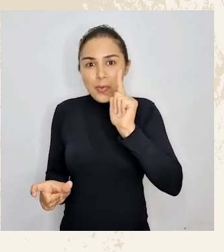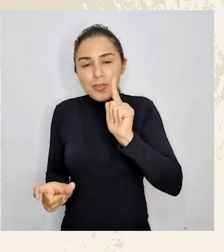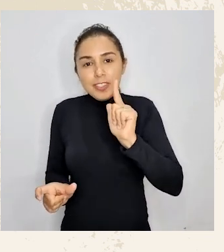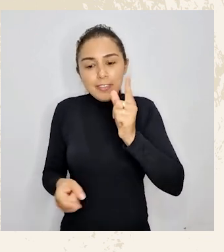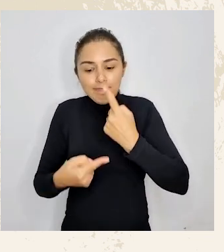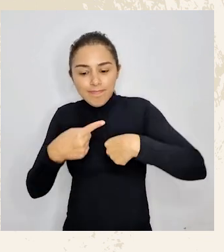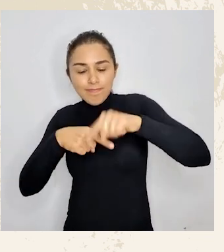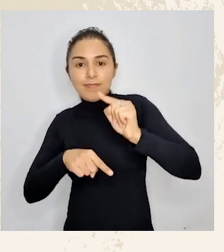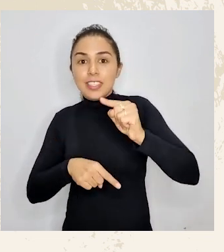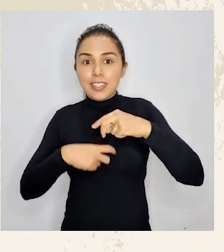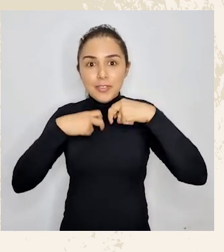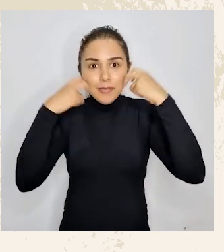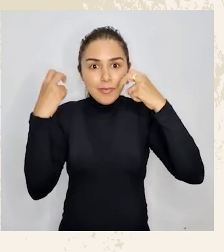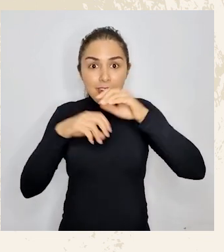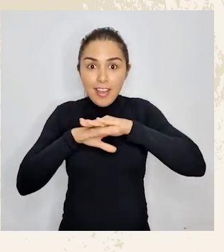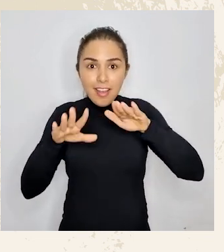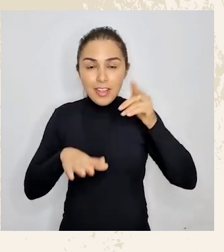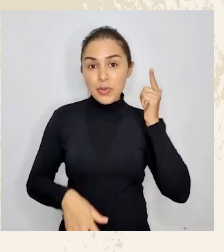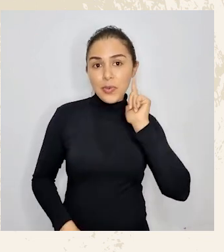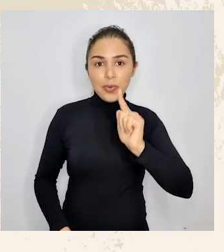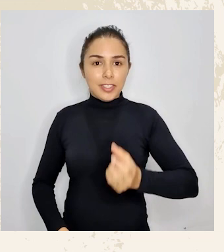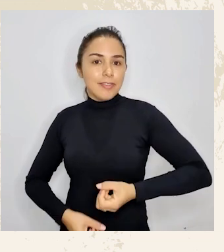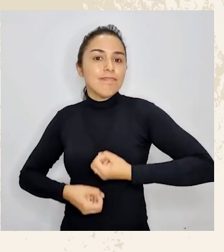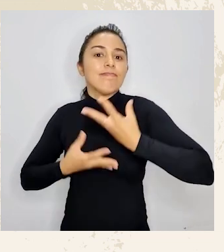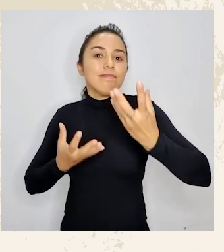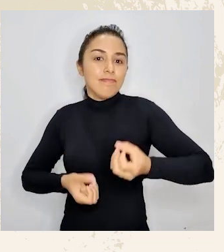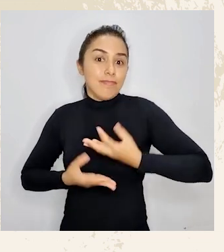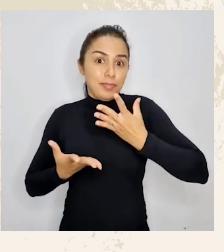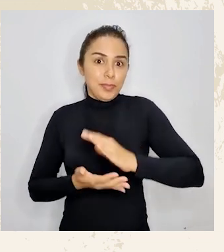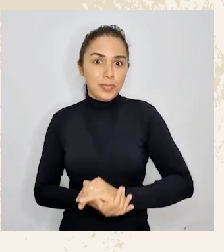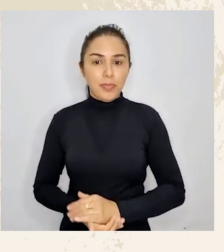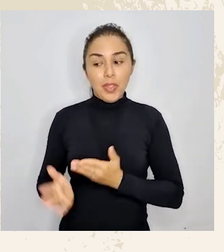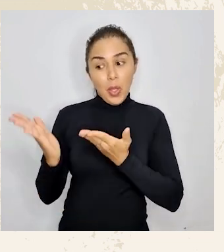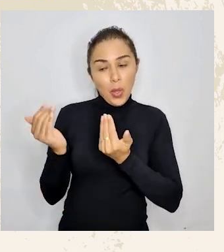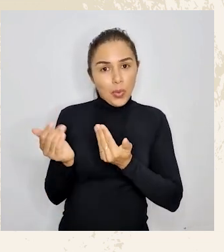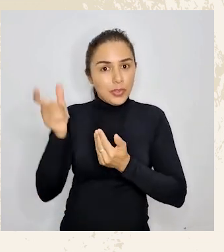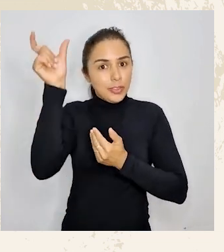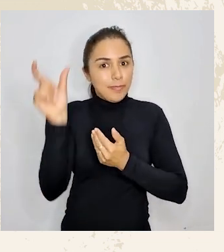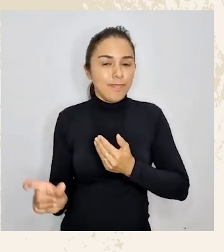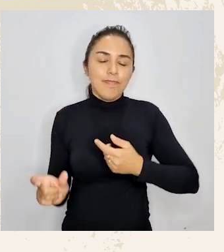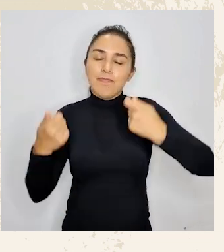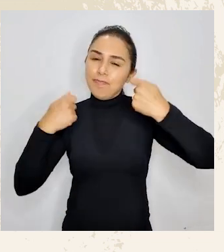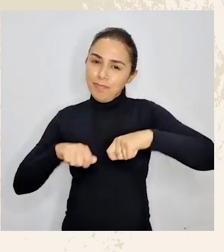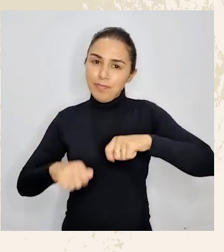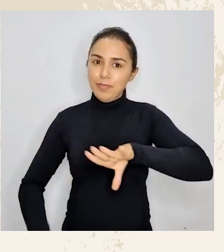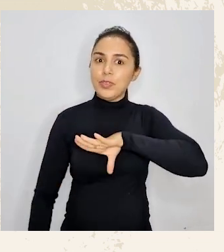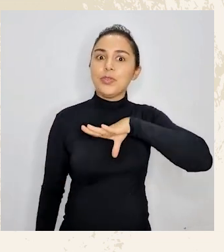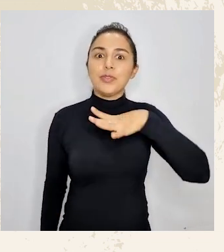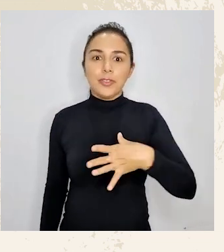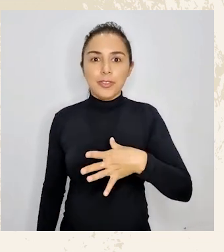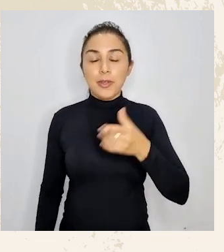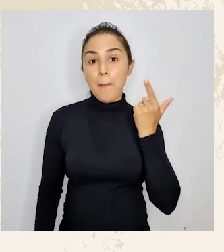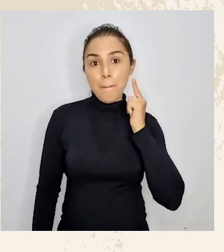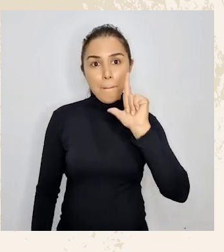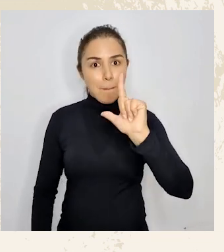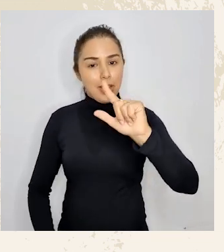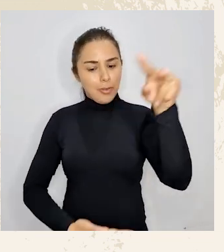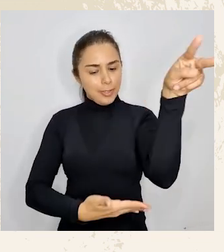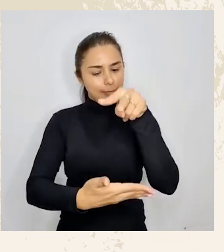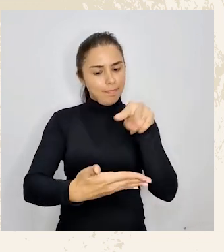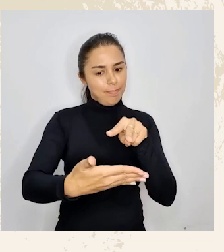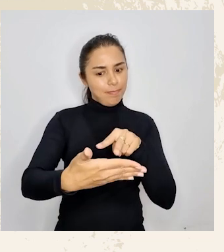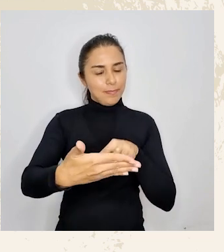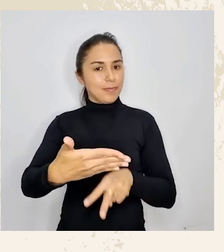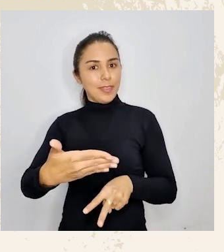e declamar suas poesias. O jovem poeta precisará de muita coragem para ler sem